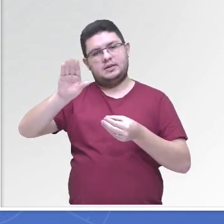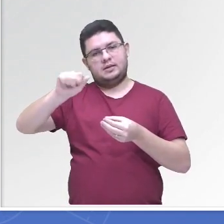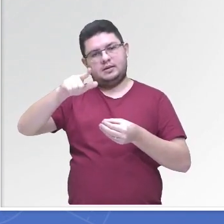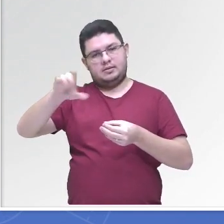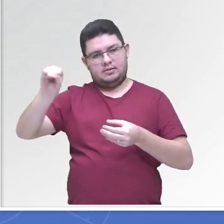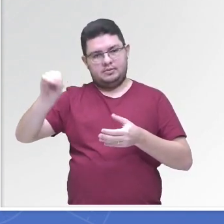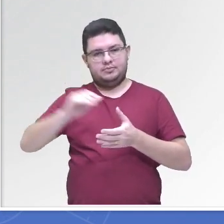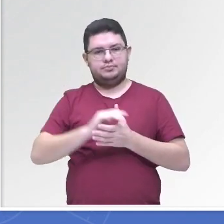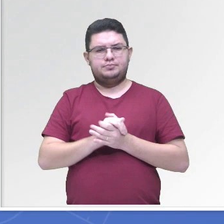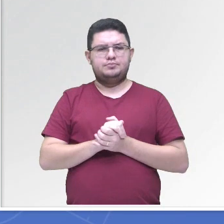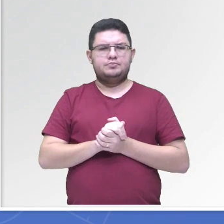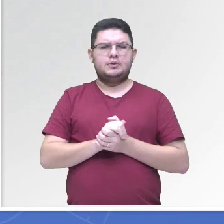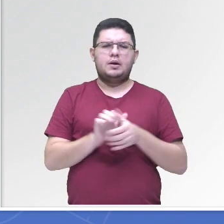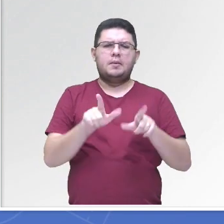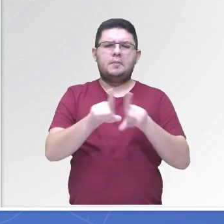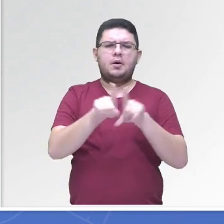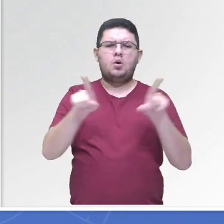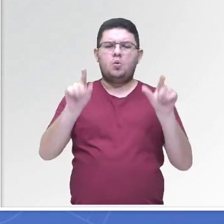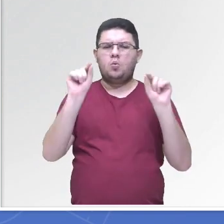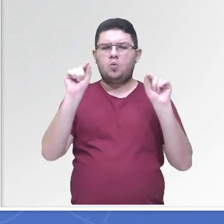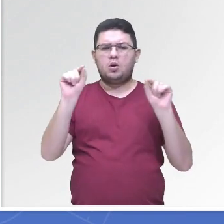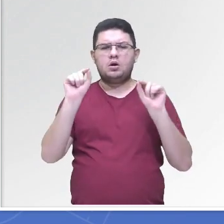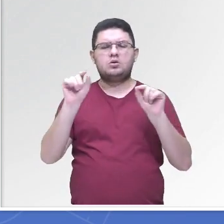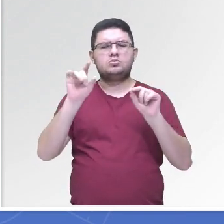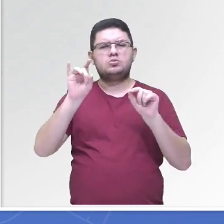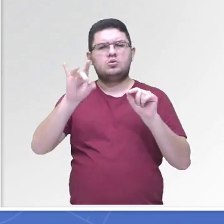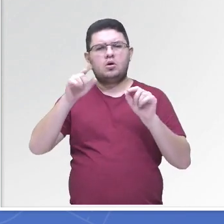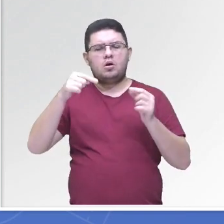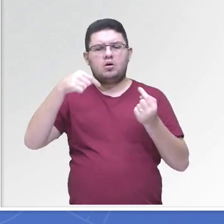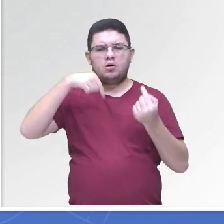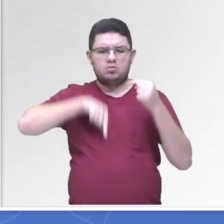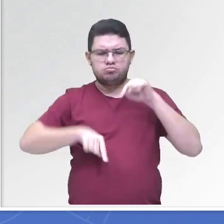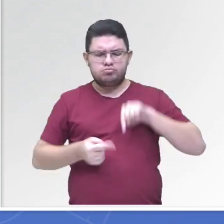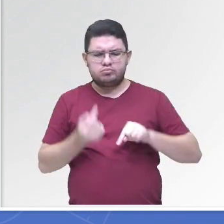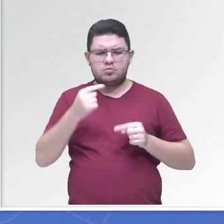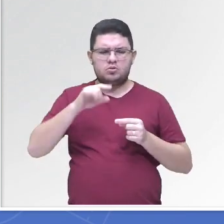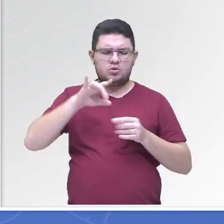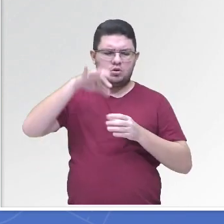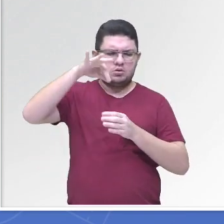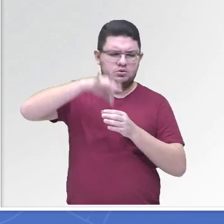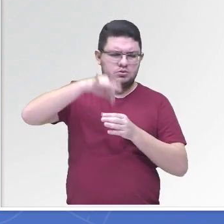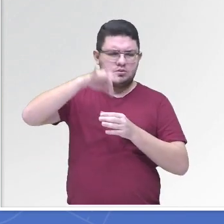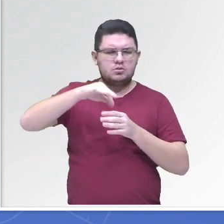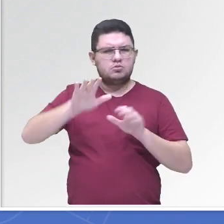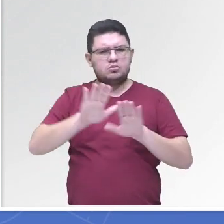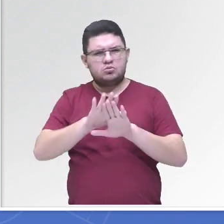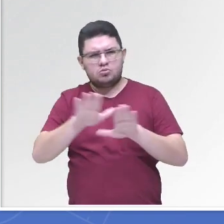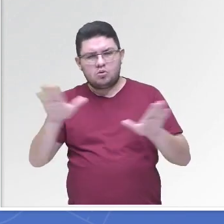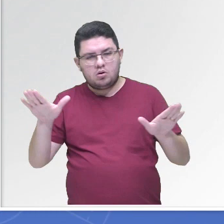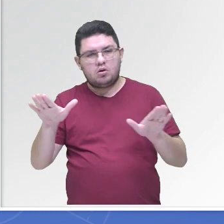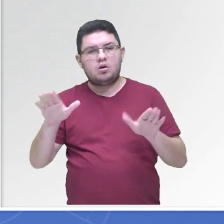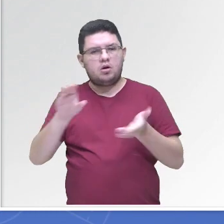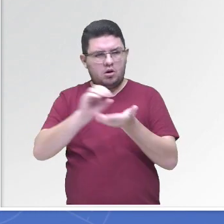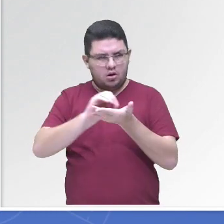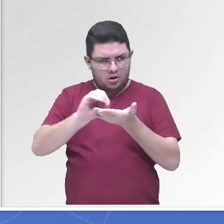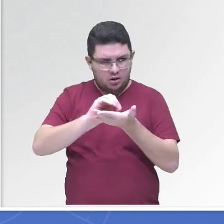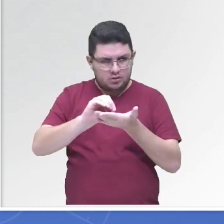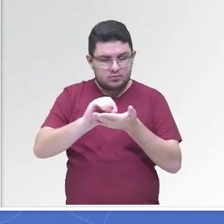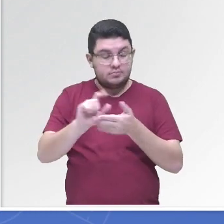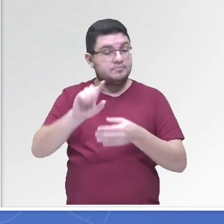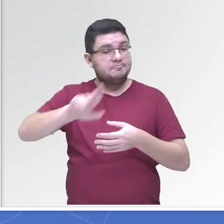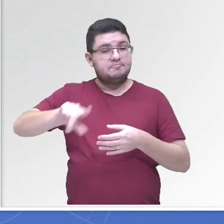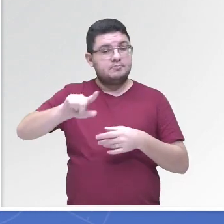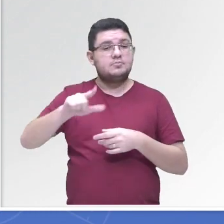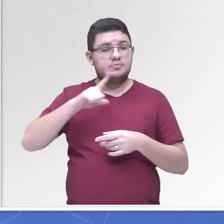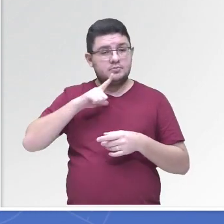ativos. Ai, mas, professora, então só hormônio e chá que a gente tem compostos orgânicos? Que nada, olha